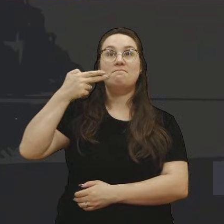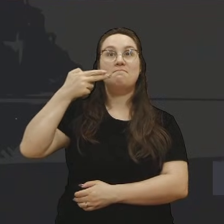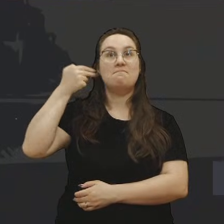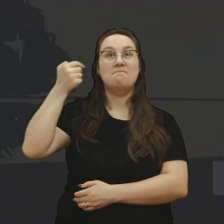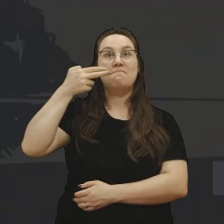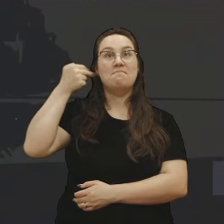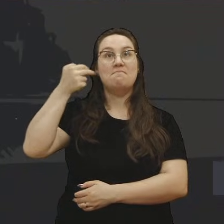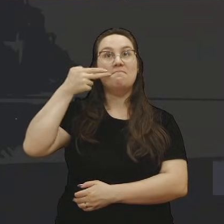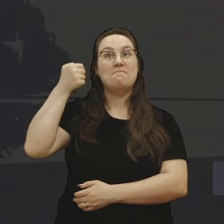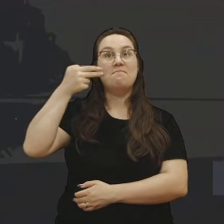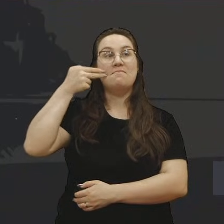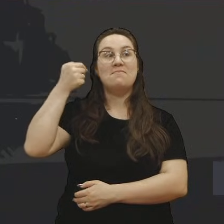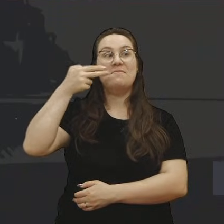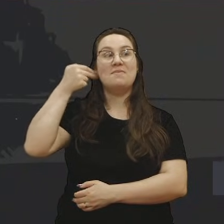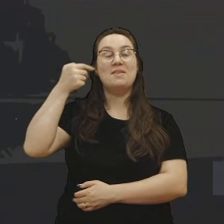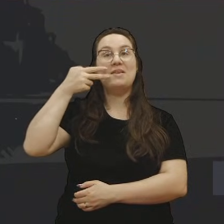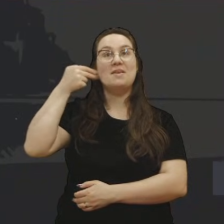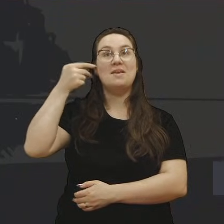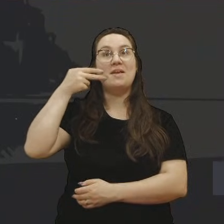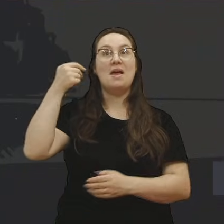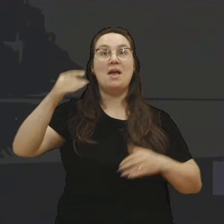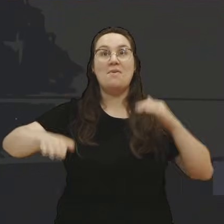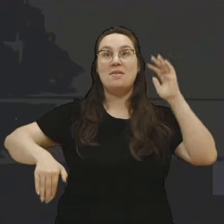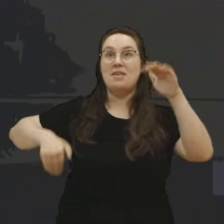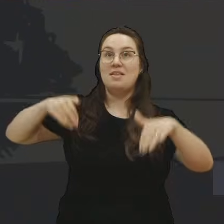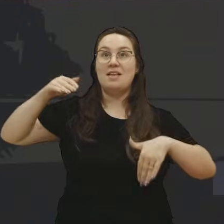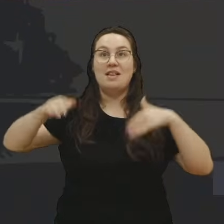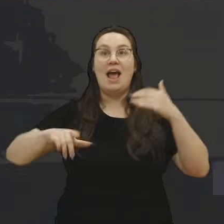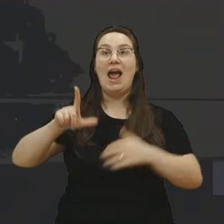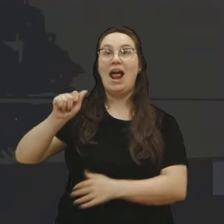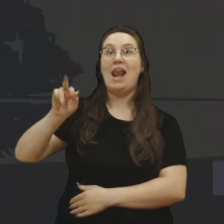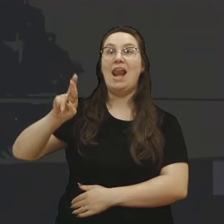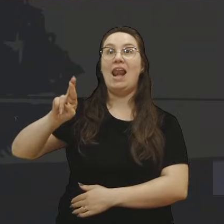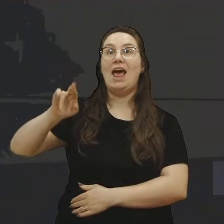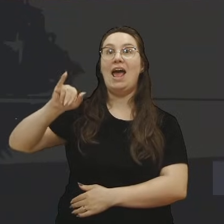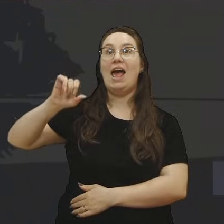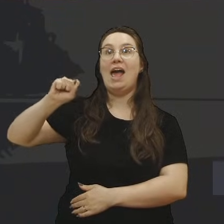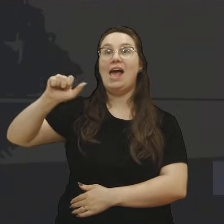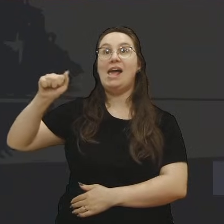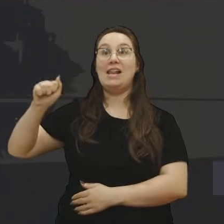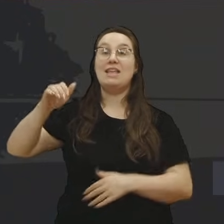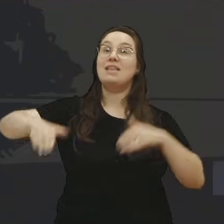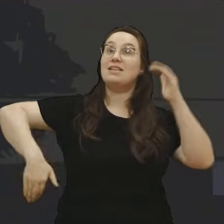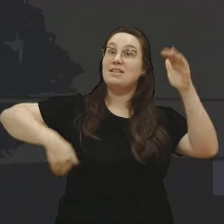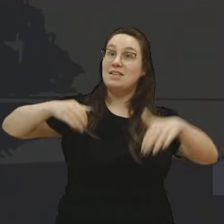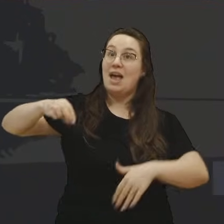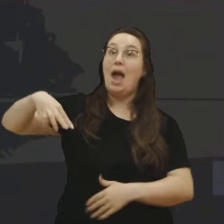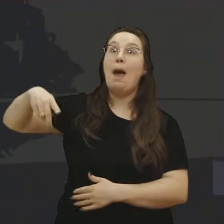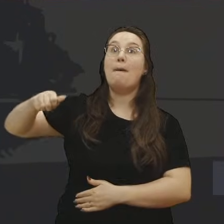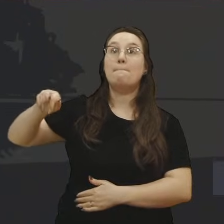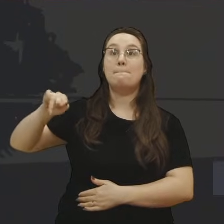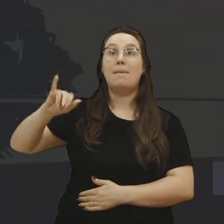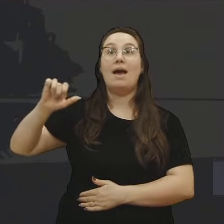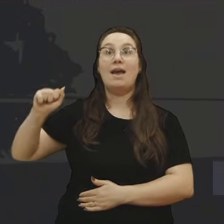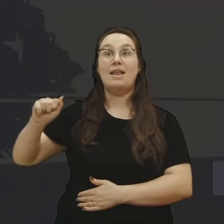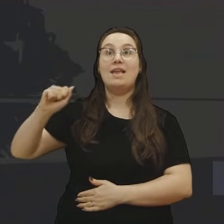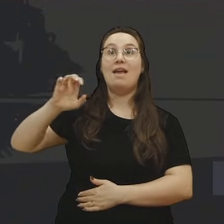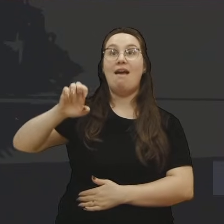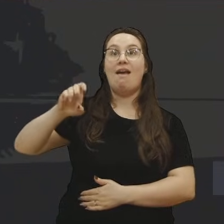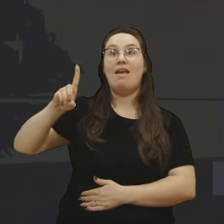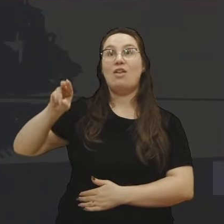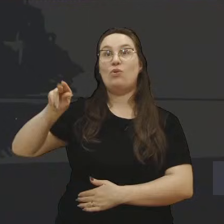Kauren Anelli, da natação, Larissa Rodrigues, da natação e Maria Eduarda Stumpf, do taekwondo.